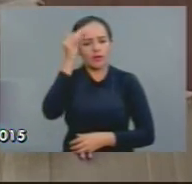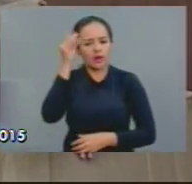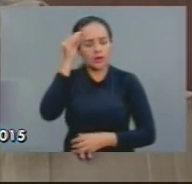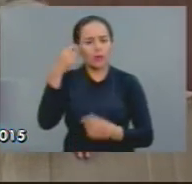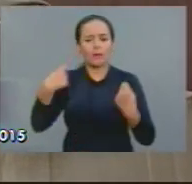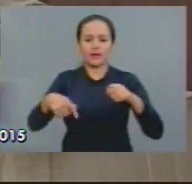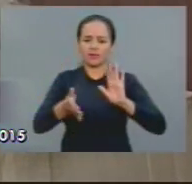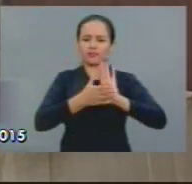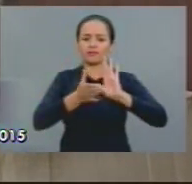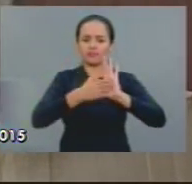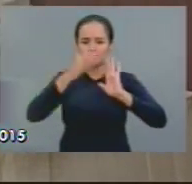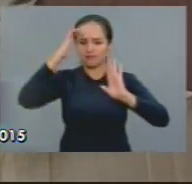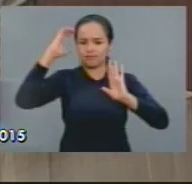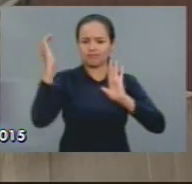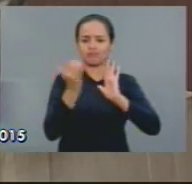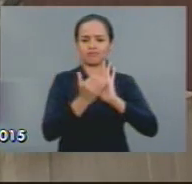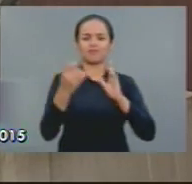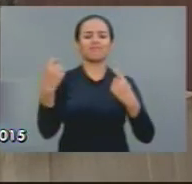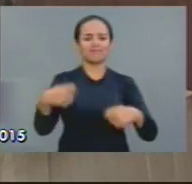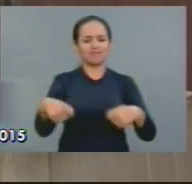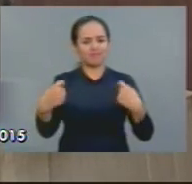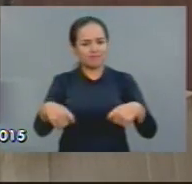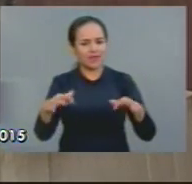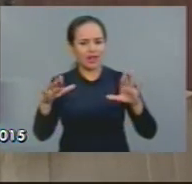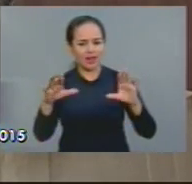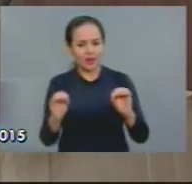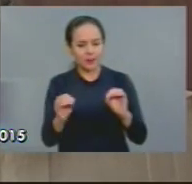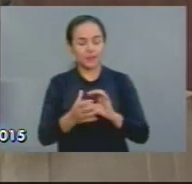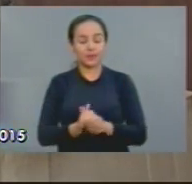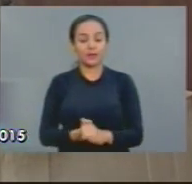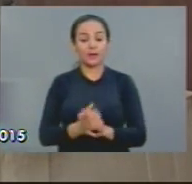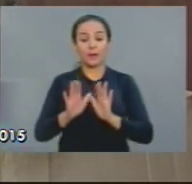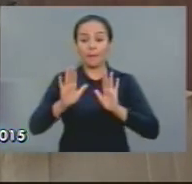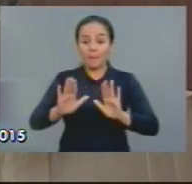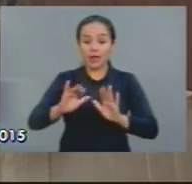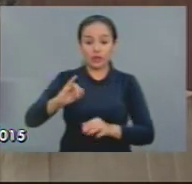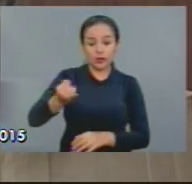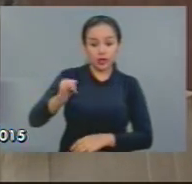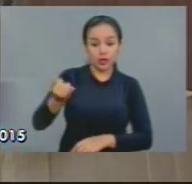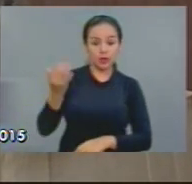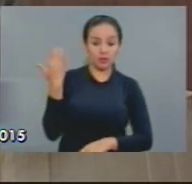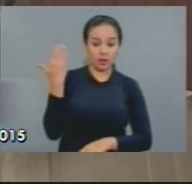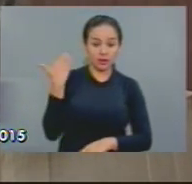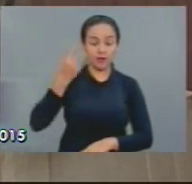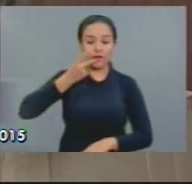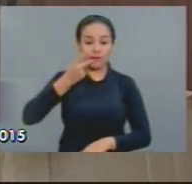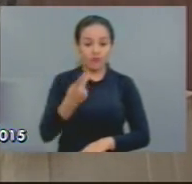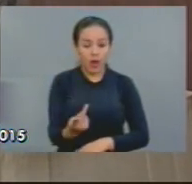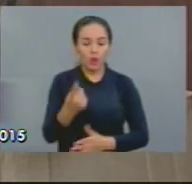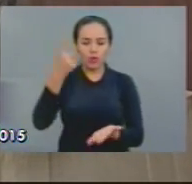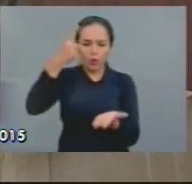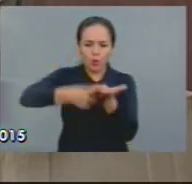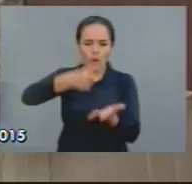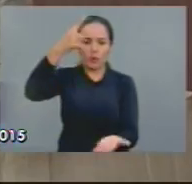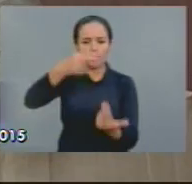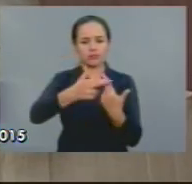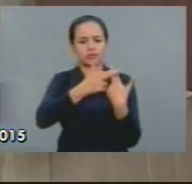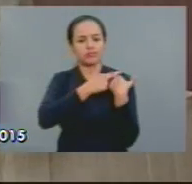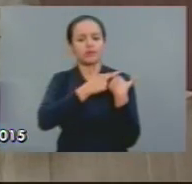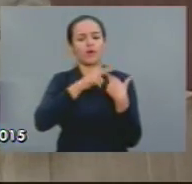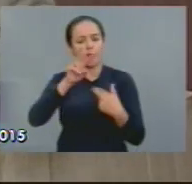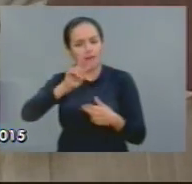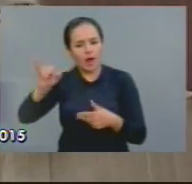a palavra? Mas, em janeiro, o governador Camilo Santana firma um compromisso com as